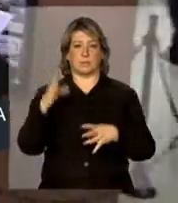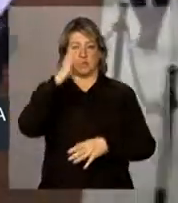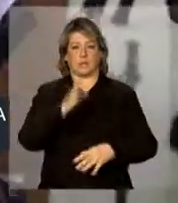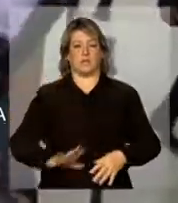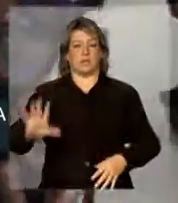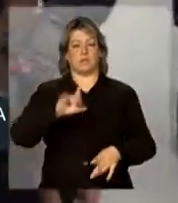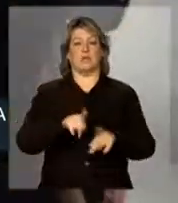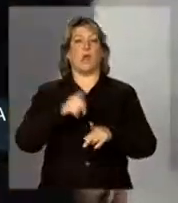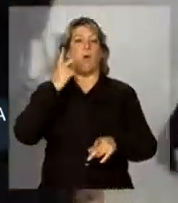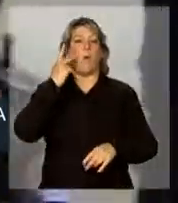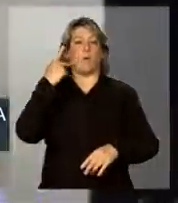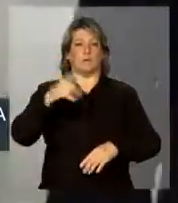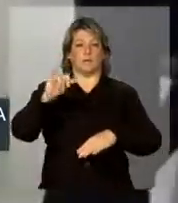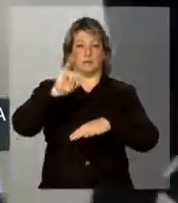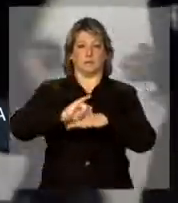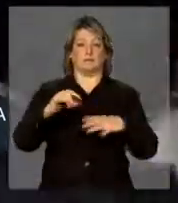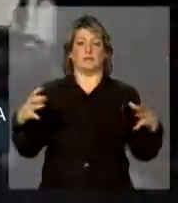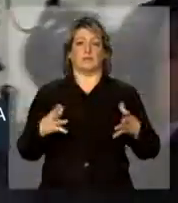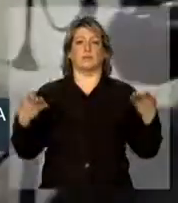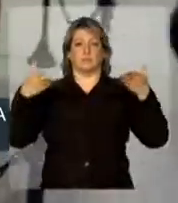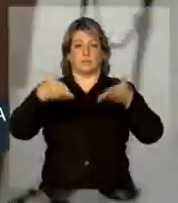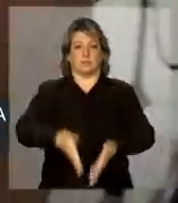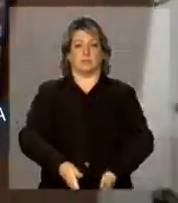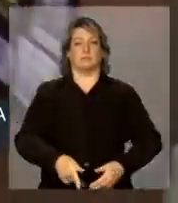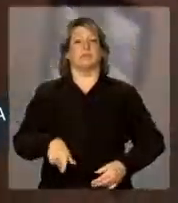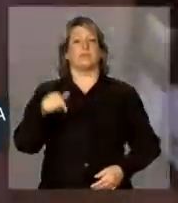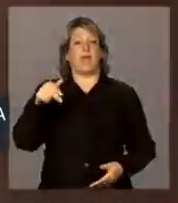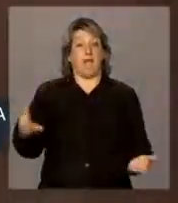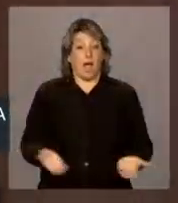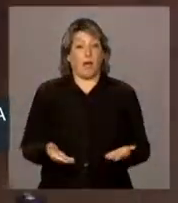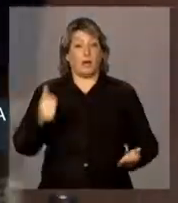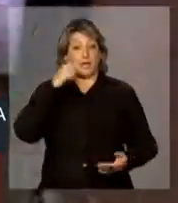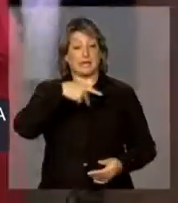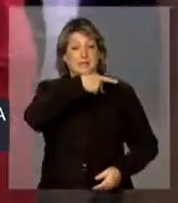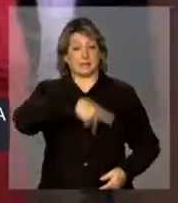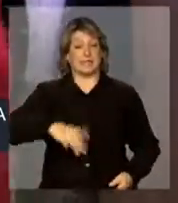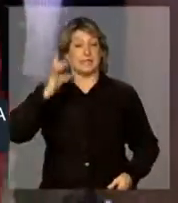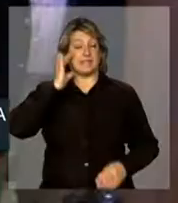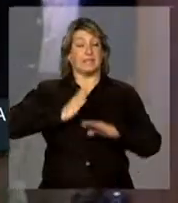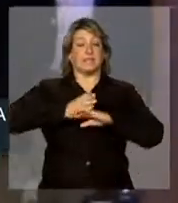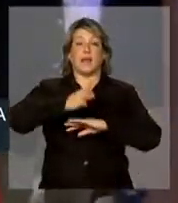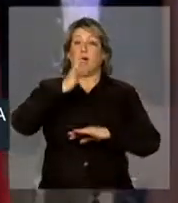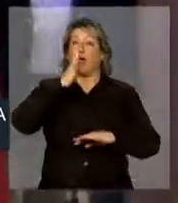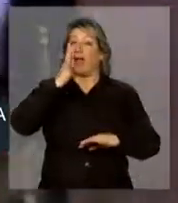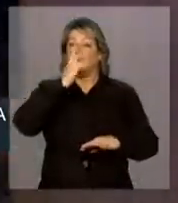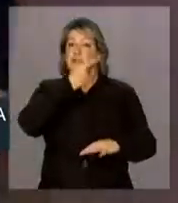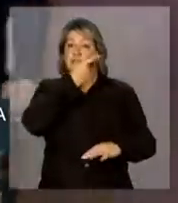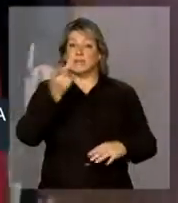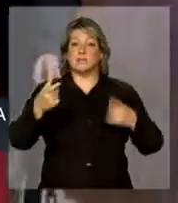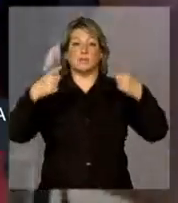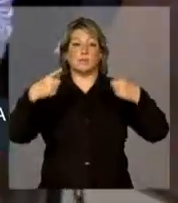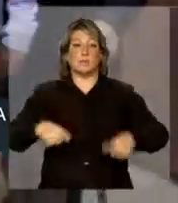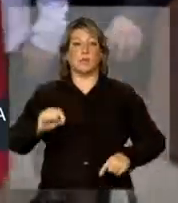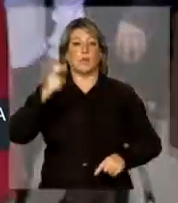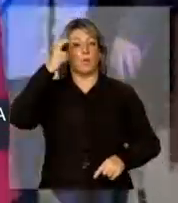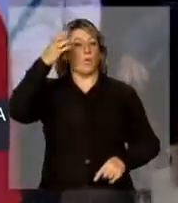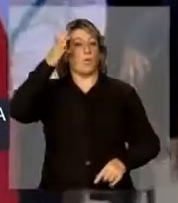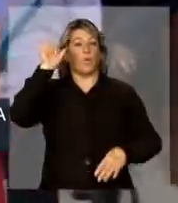do Ceará nesse momento a presidenta visita o espaço cultural